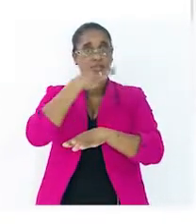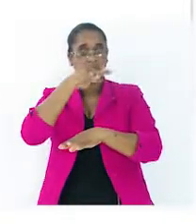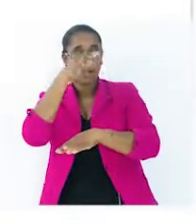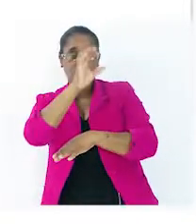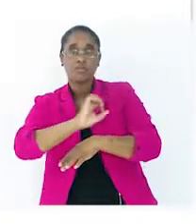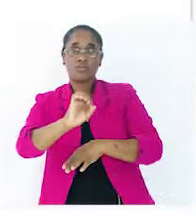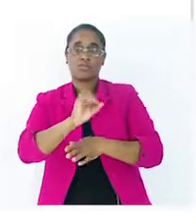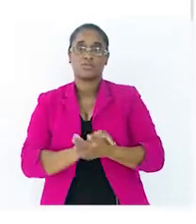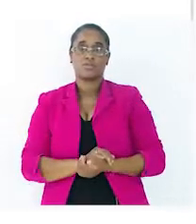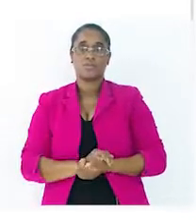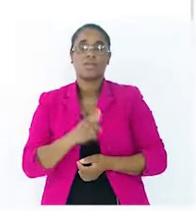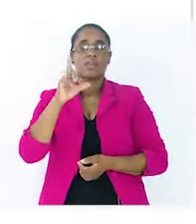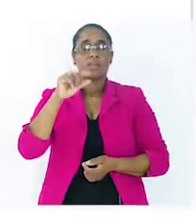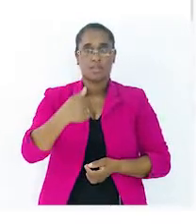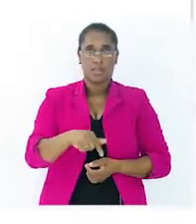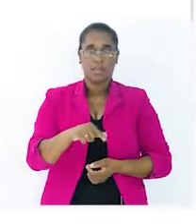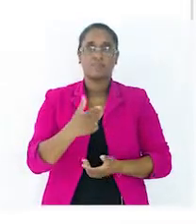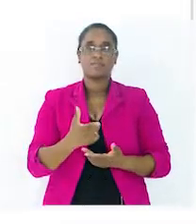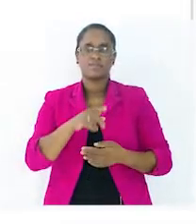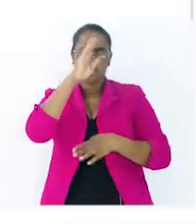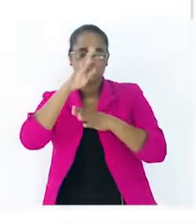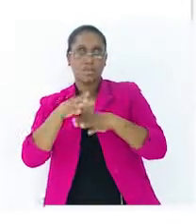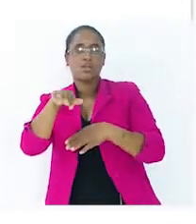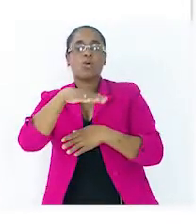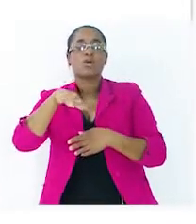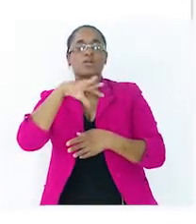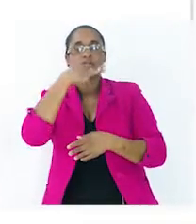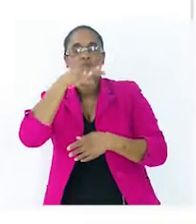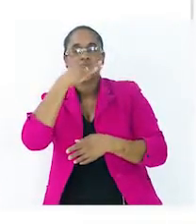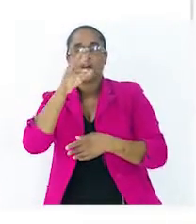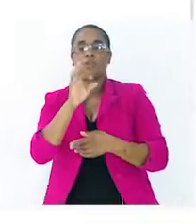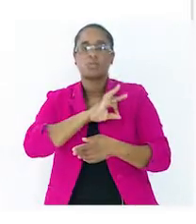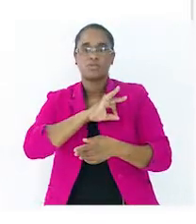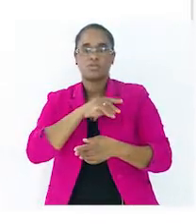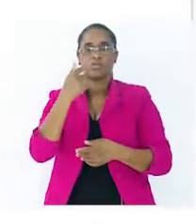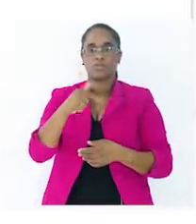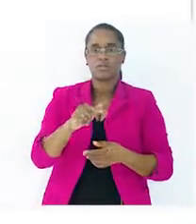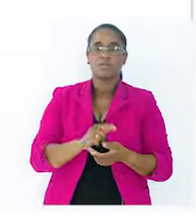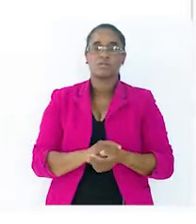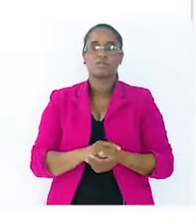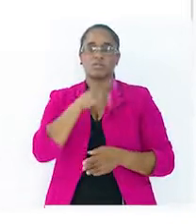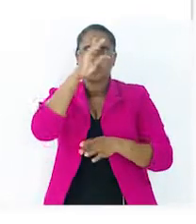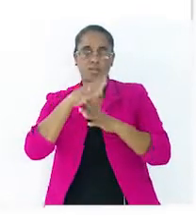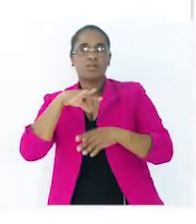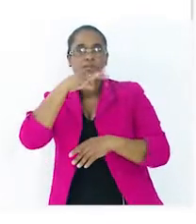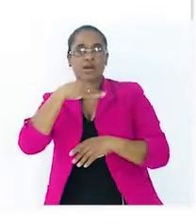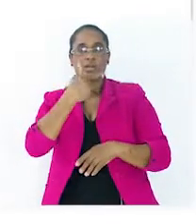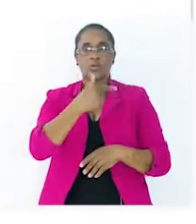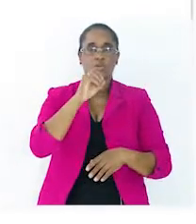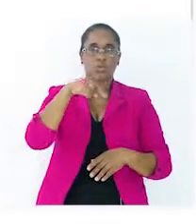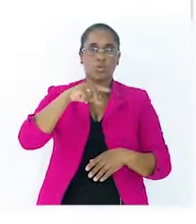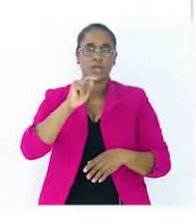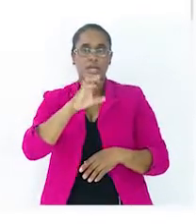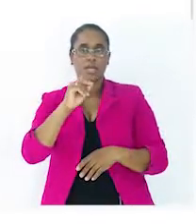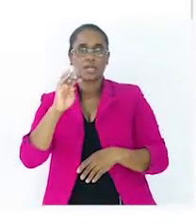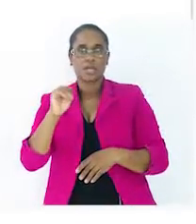Temos a passagem onde fala o professor, temos a passagem onde fala o Tonecas e